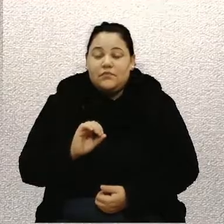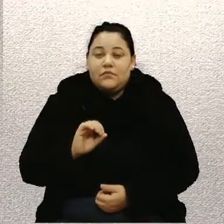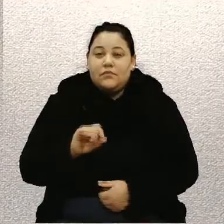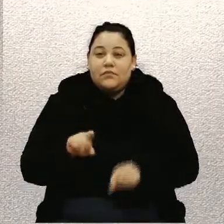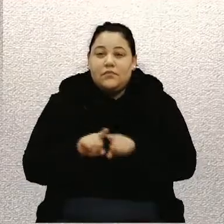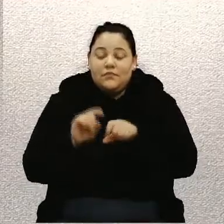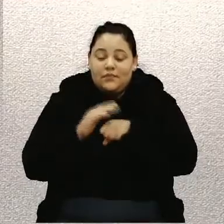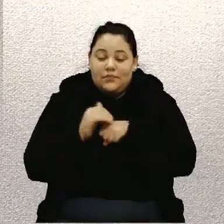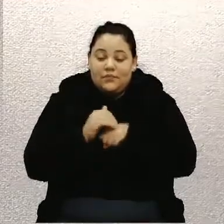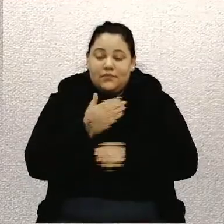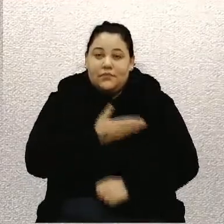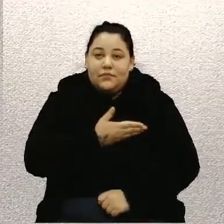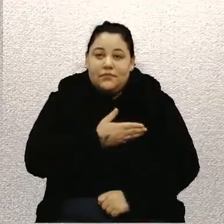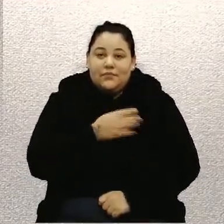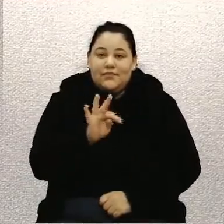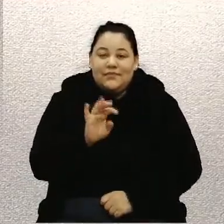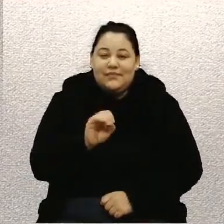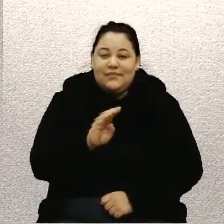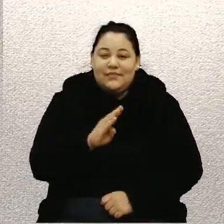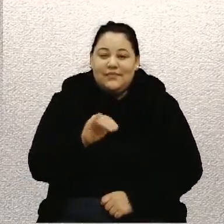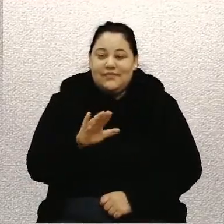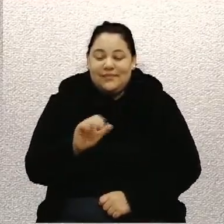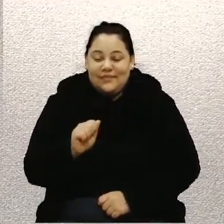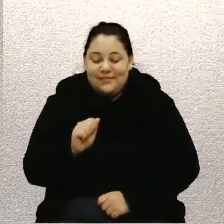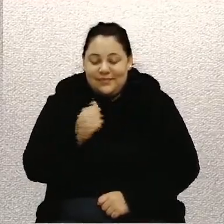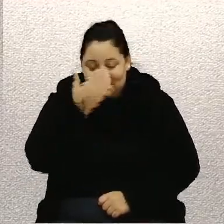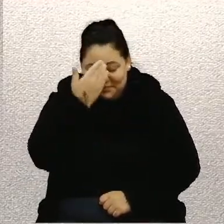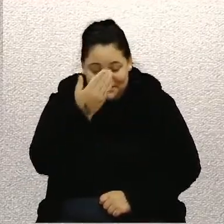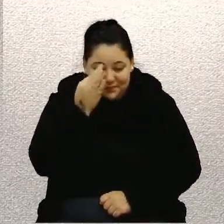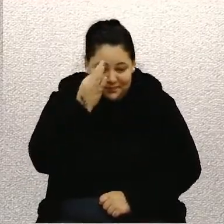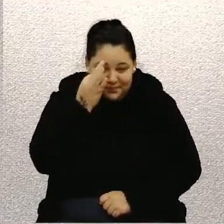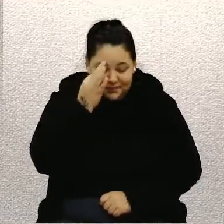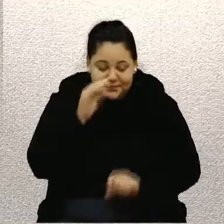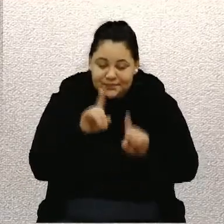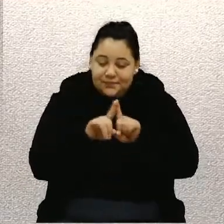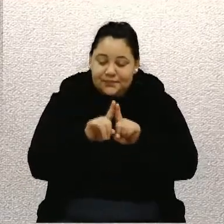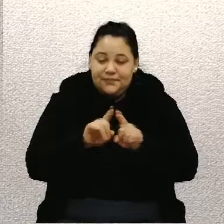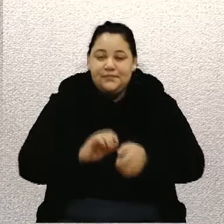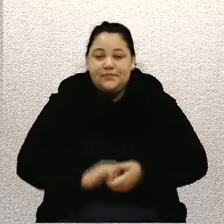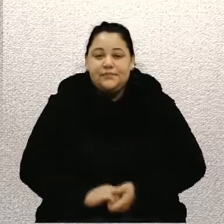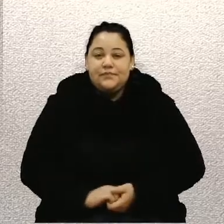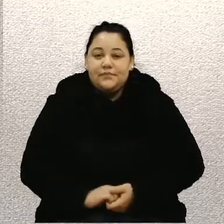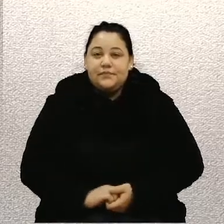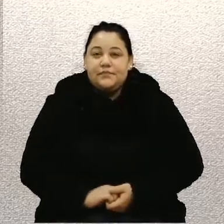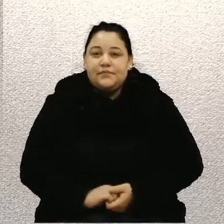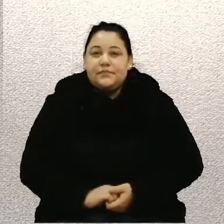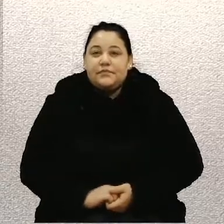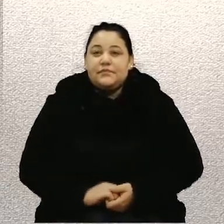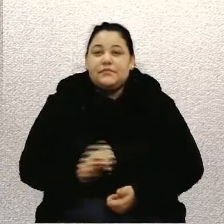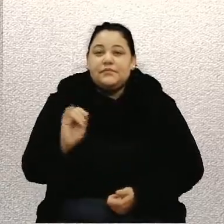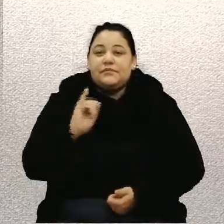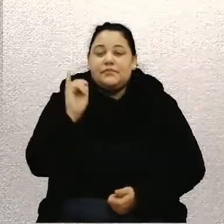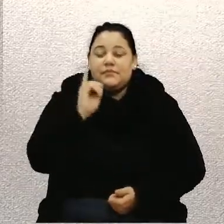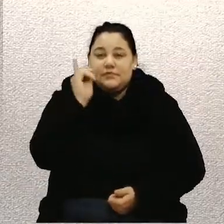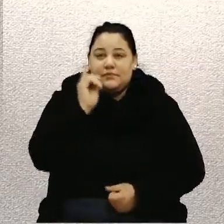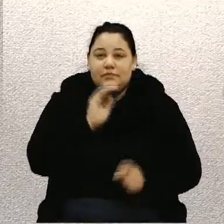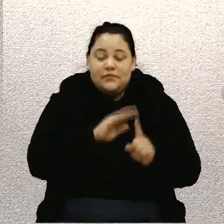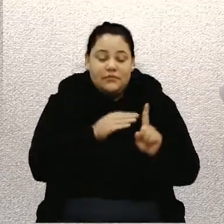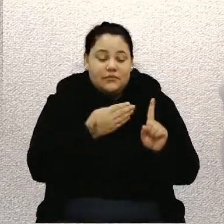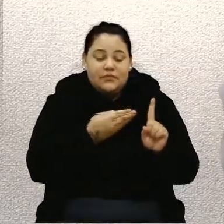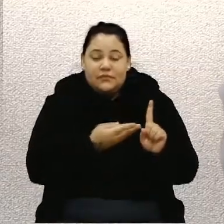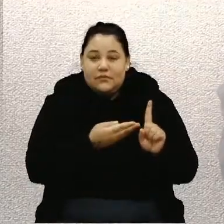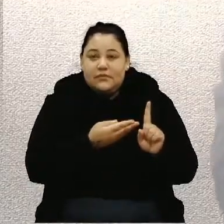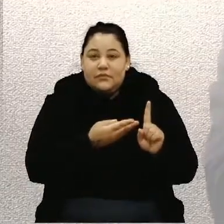o Tobias Rabelo, que está aqui presente aqui. Obrigado pela presença também. Importante homenagem de um artista de Caxias do